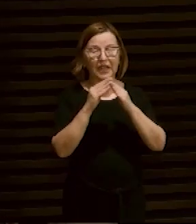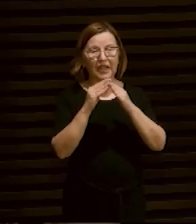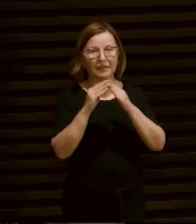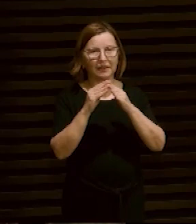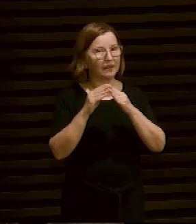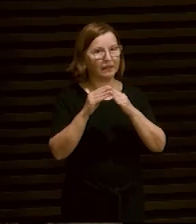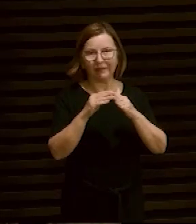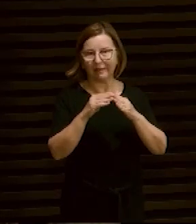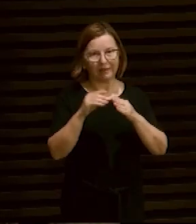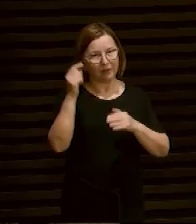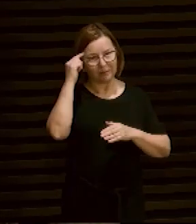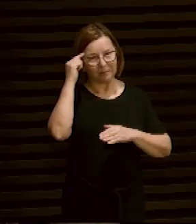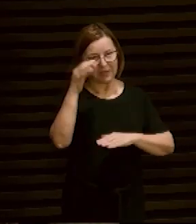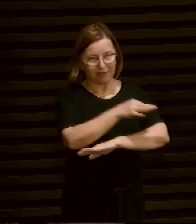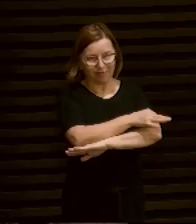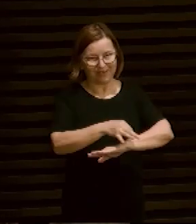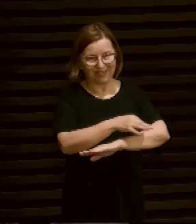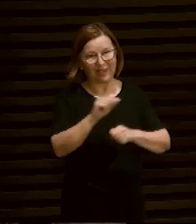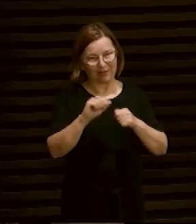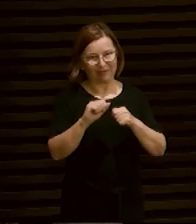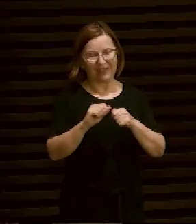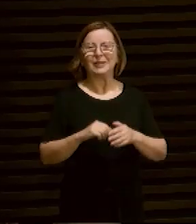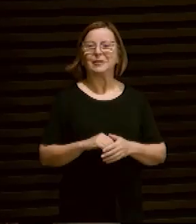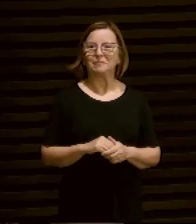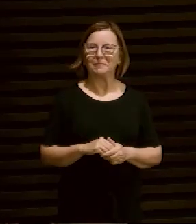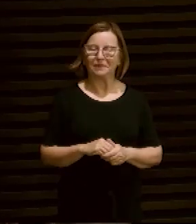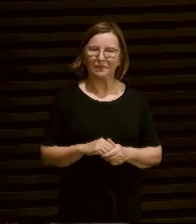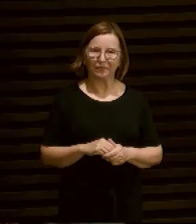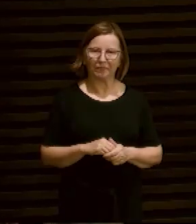que o autor está querendo dizer aqui, olha.